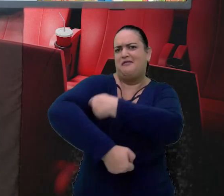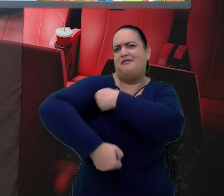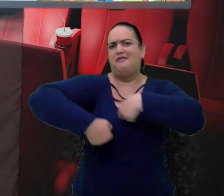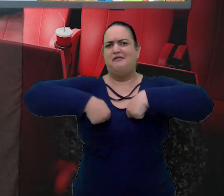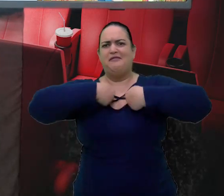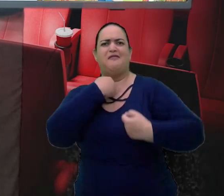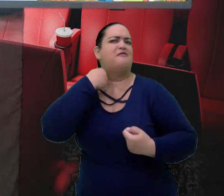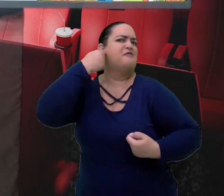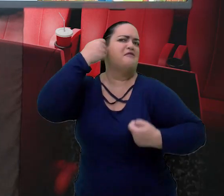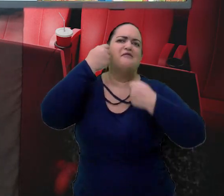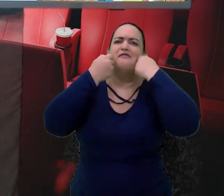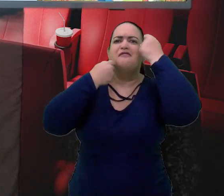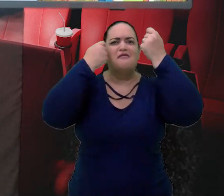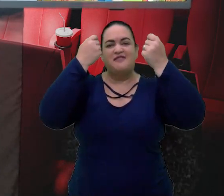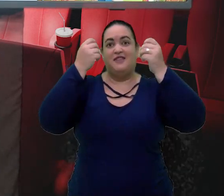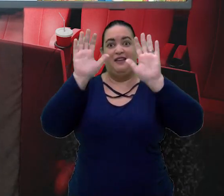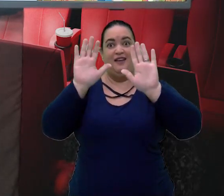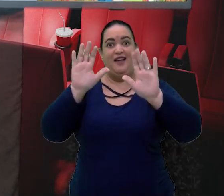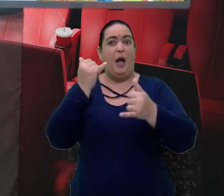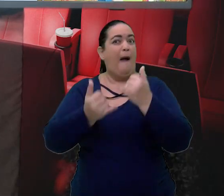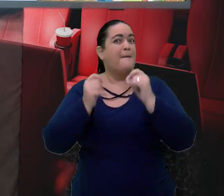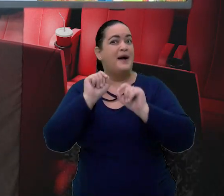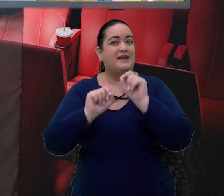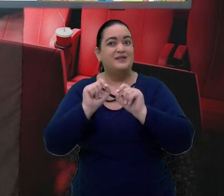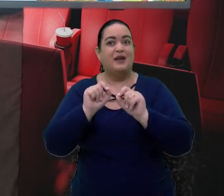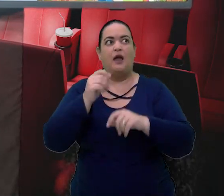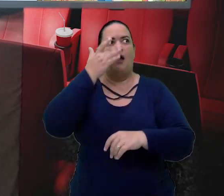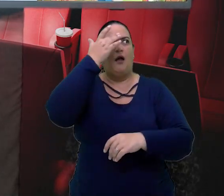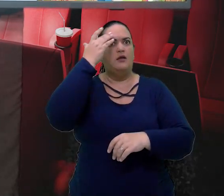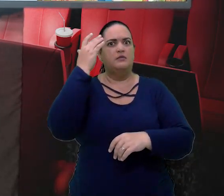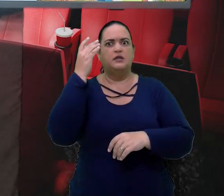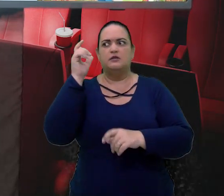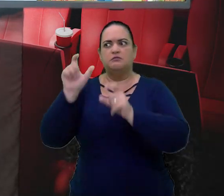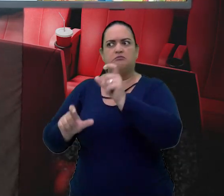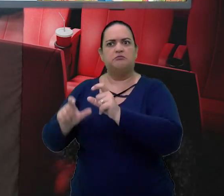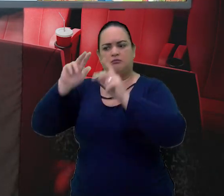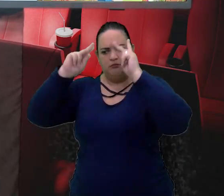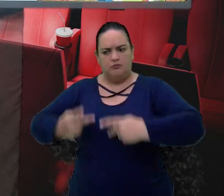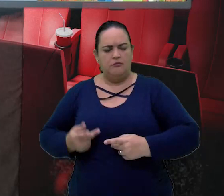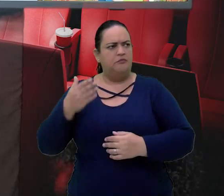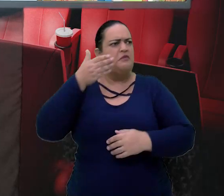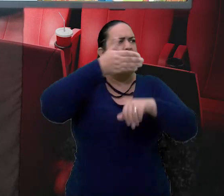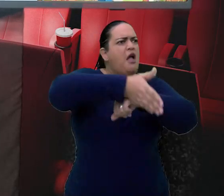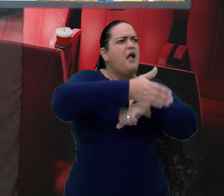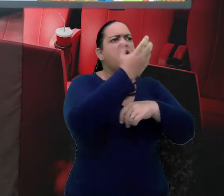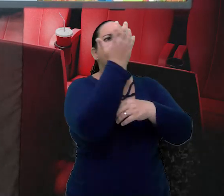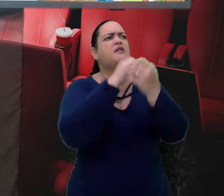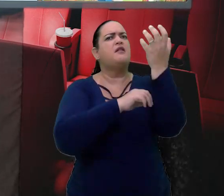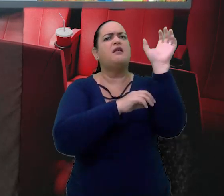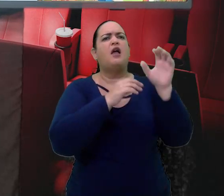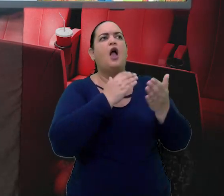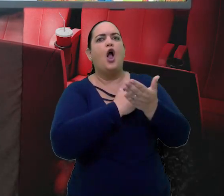mais quando o ser humano entra na Mata Atlântica, né, e começa aí já fazendo o desmatamento. Então, o depilar do corpo